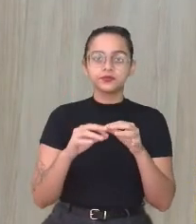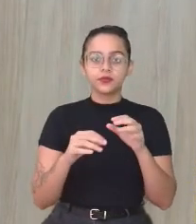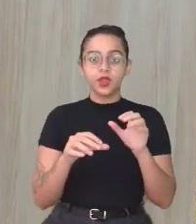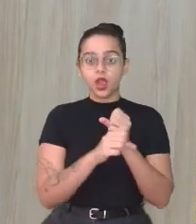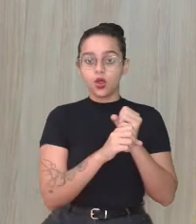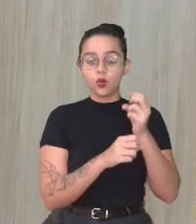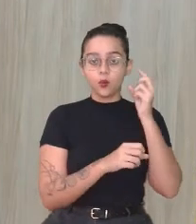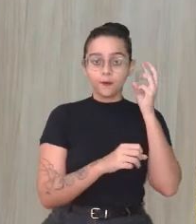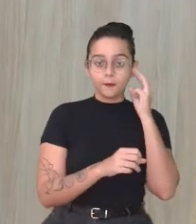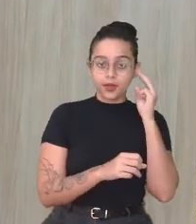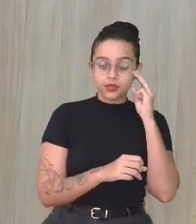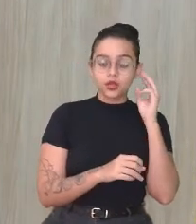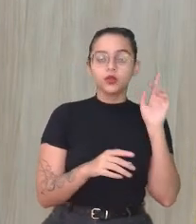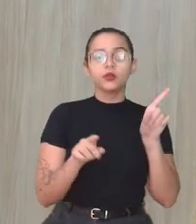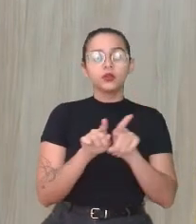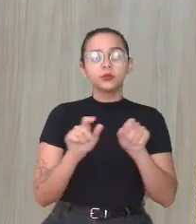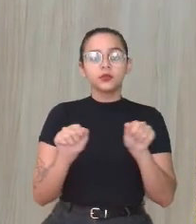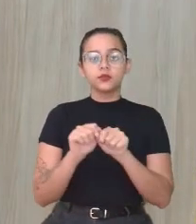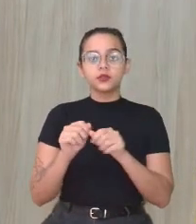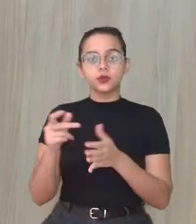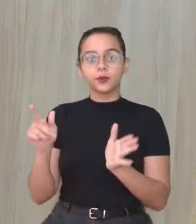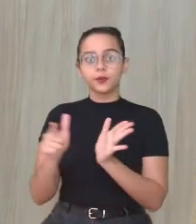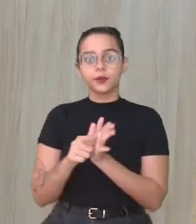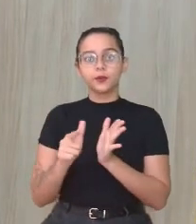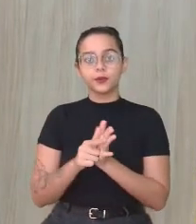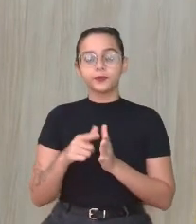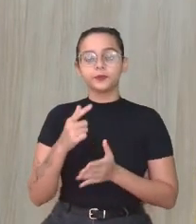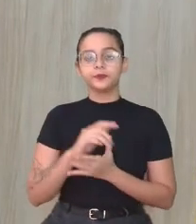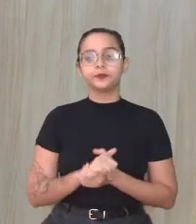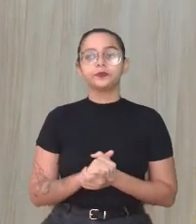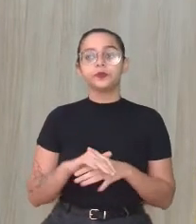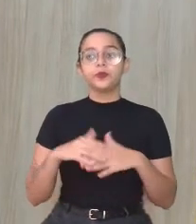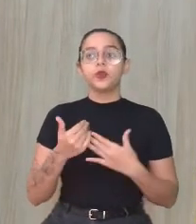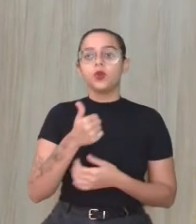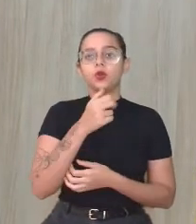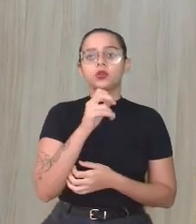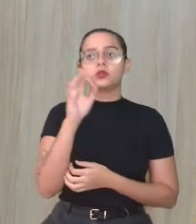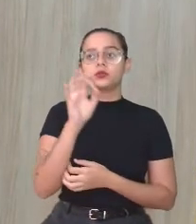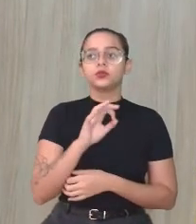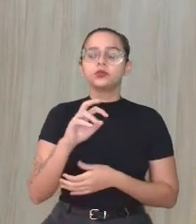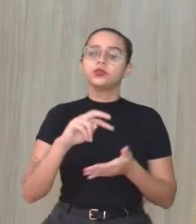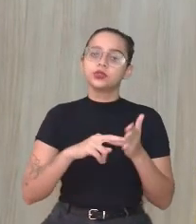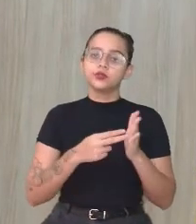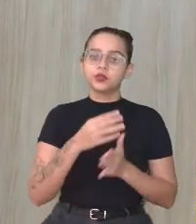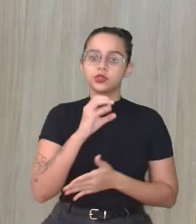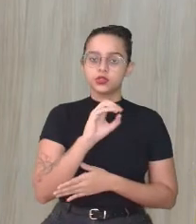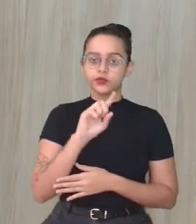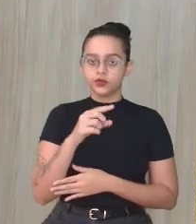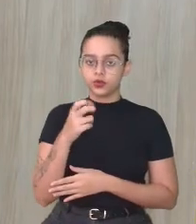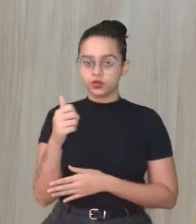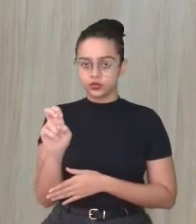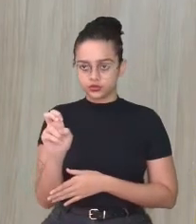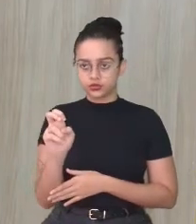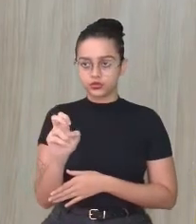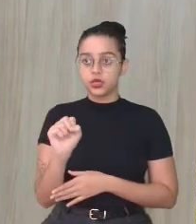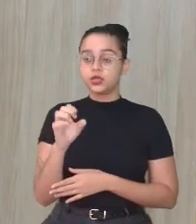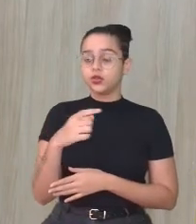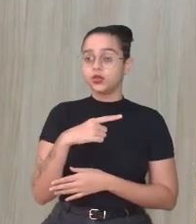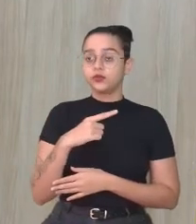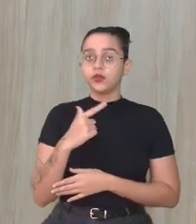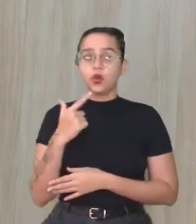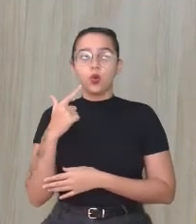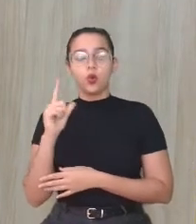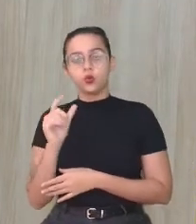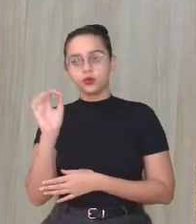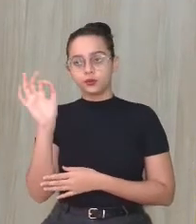cálculo mental quanto fazendo no papel. Então, vamos lá. 15% é 0,15. Se eu tivesse